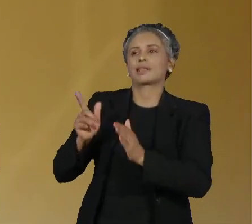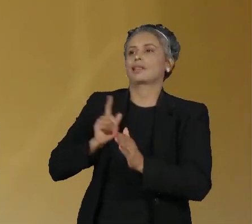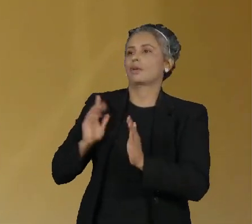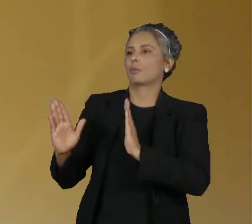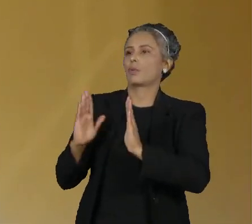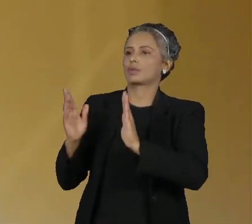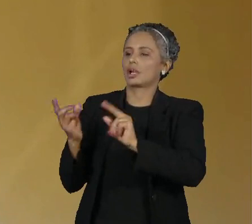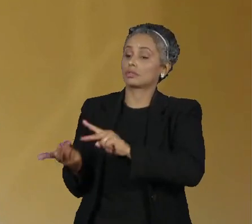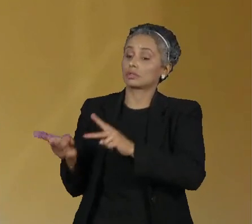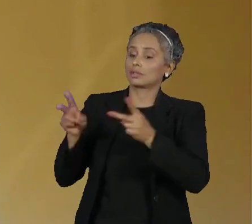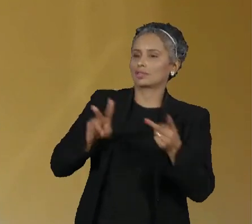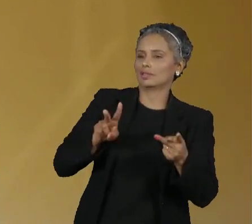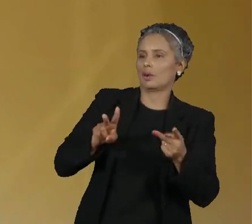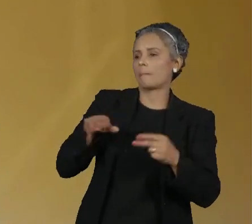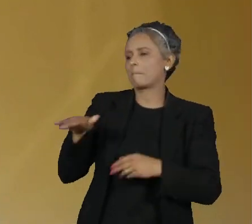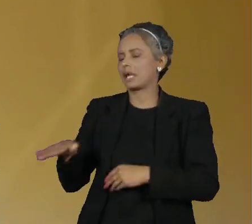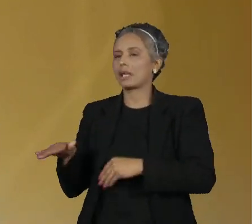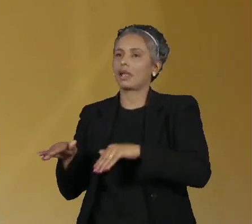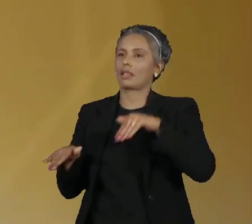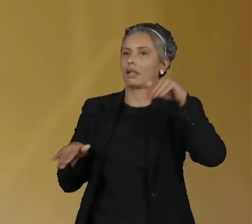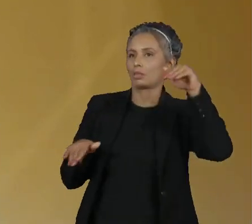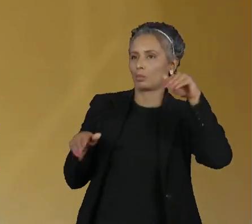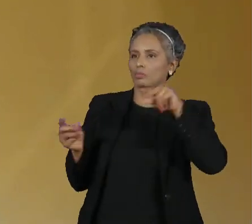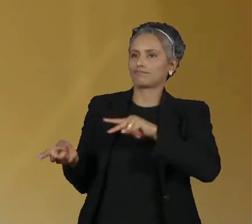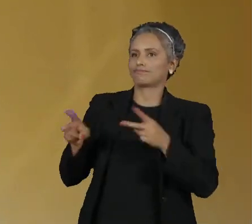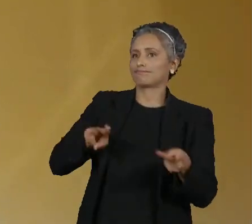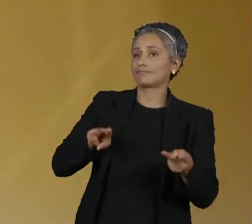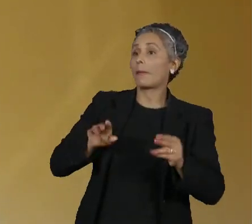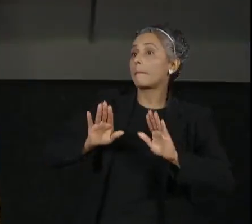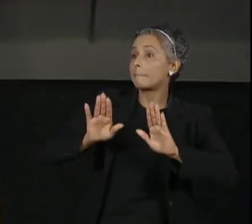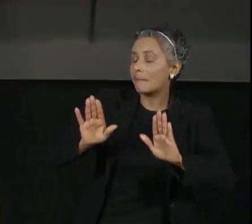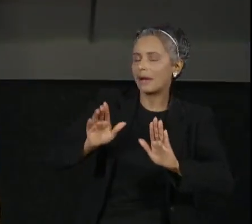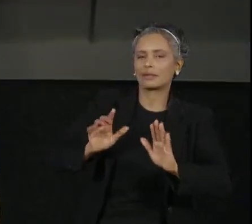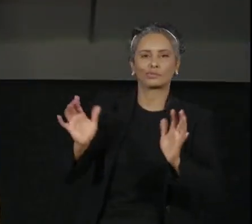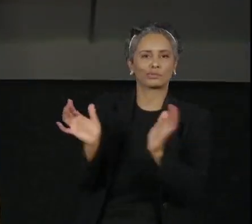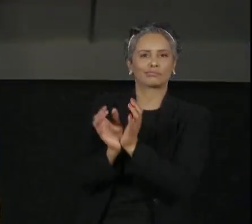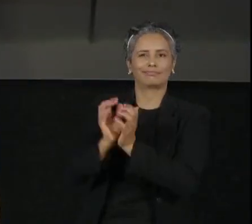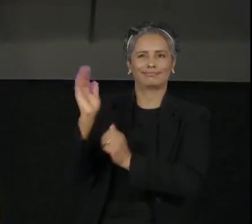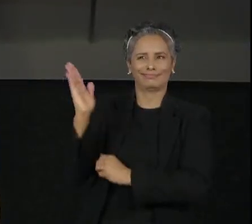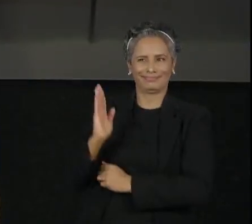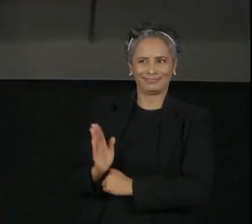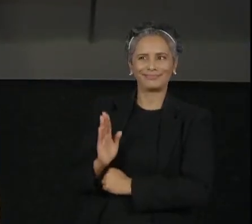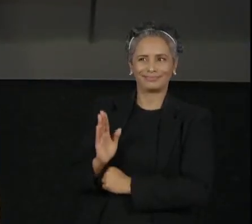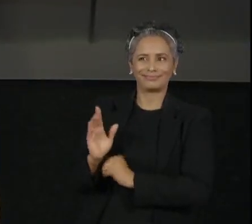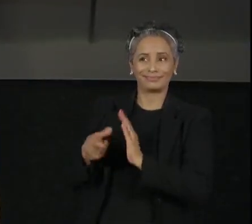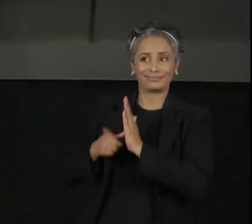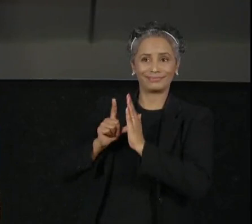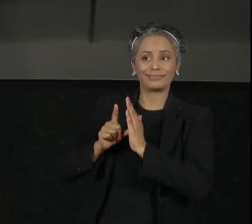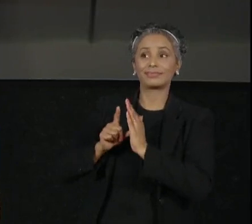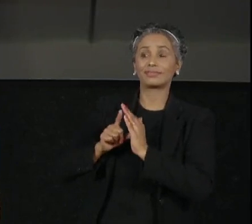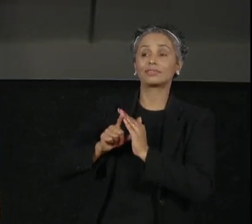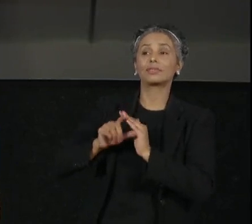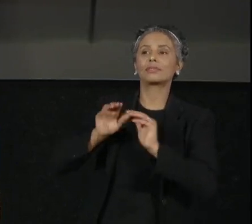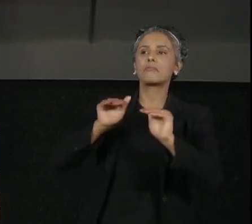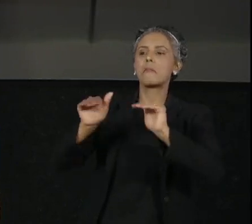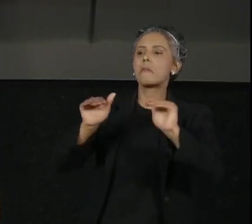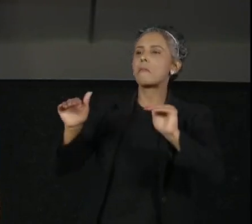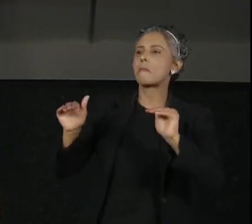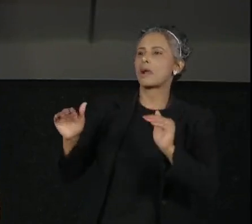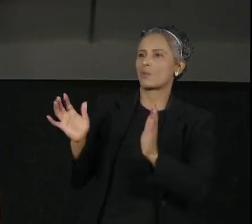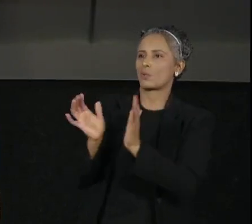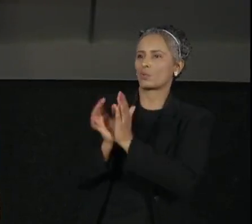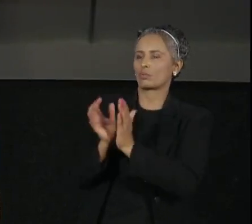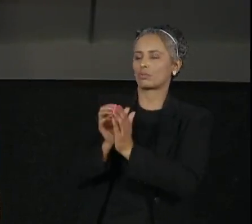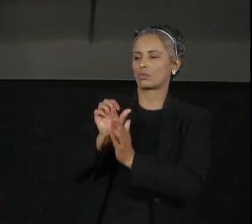o adulto. E a própria seleção brasileira recentemente fez uma convocação para a Sub-15, que é uma seleção nova